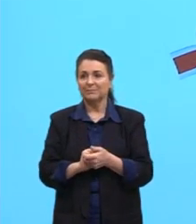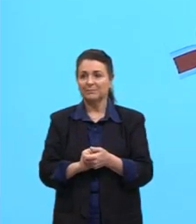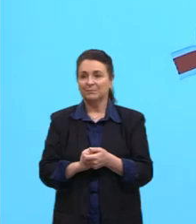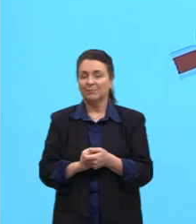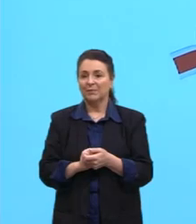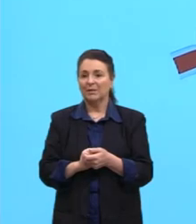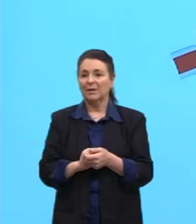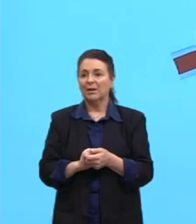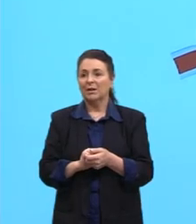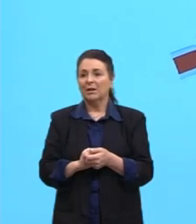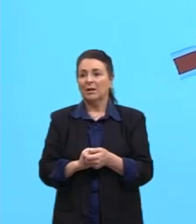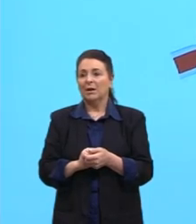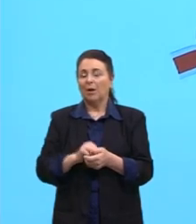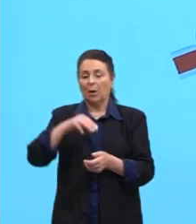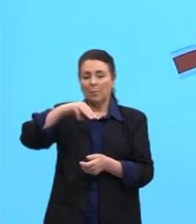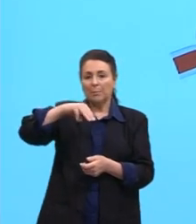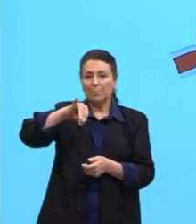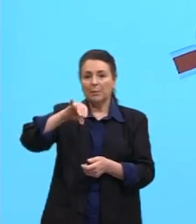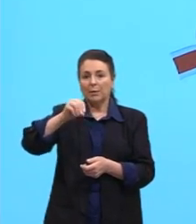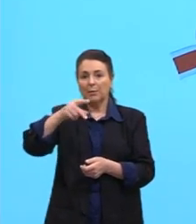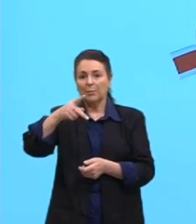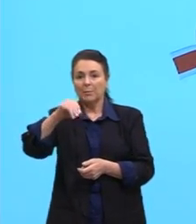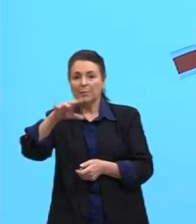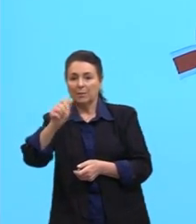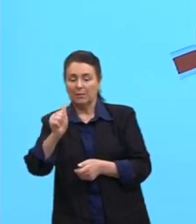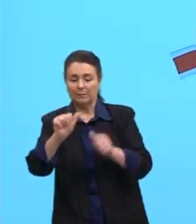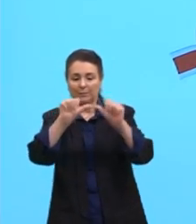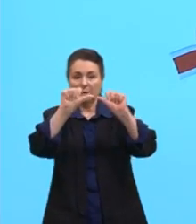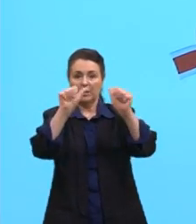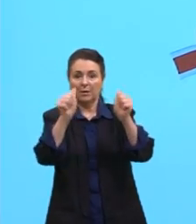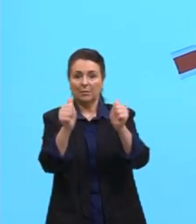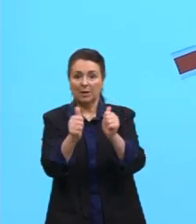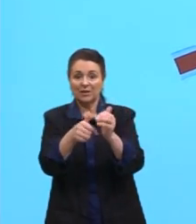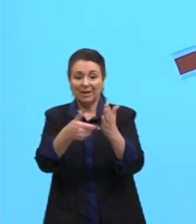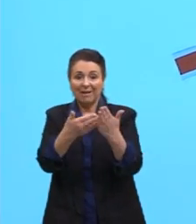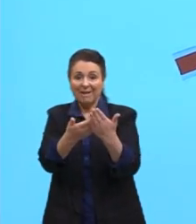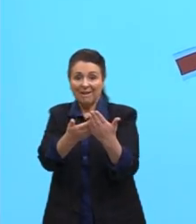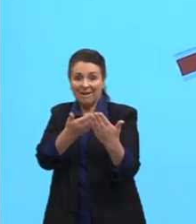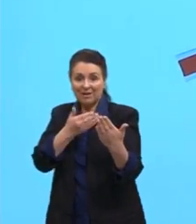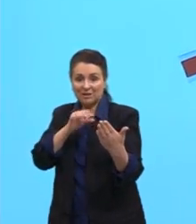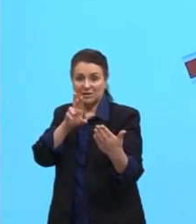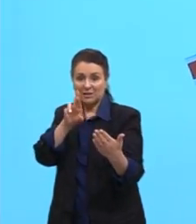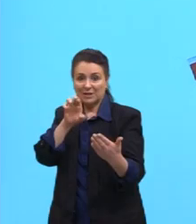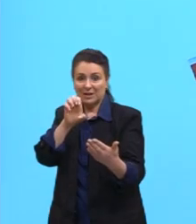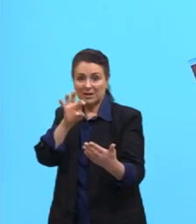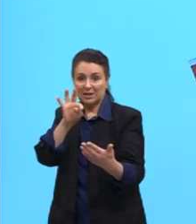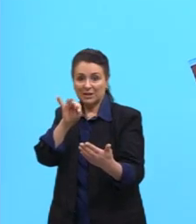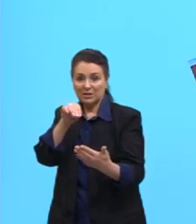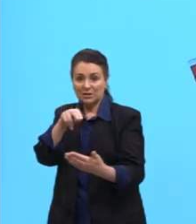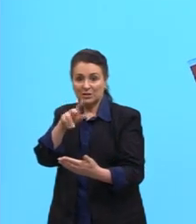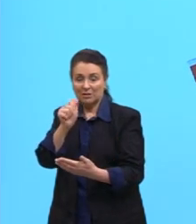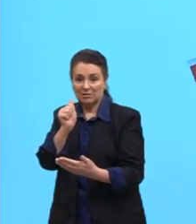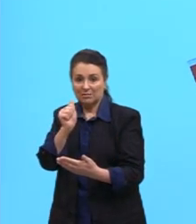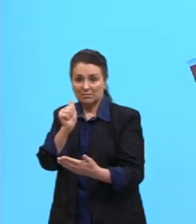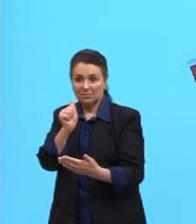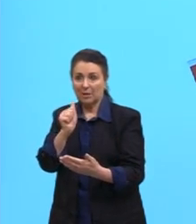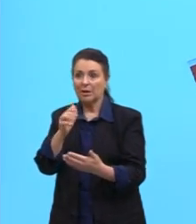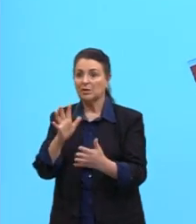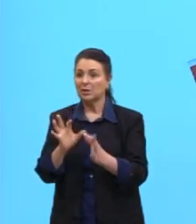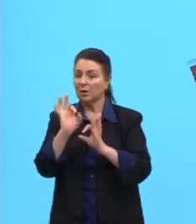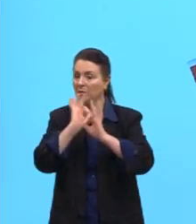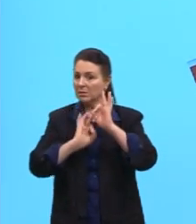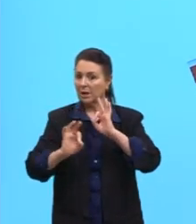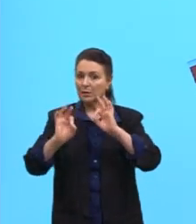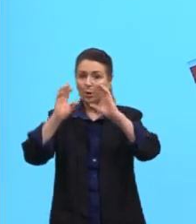bom então para mim ópia a imagem é formada antes da retina ela já está invertida porque como eu disse é normal tá